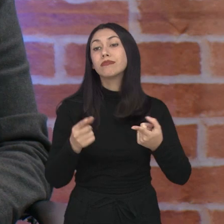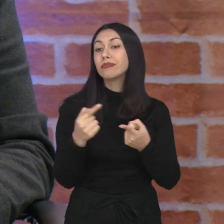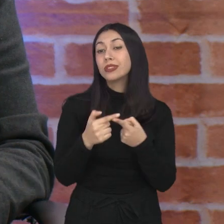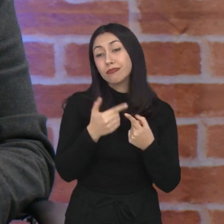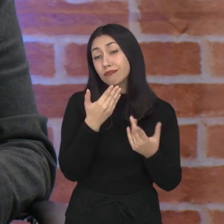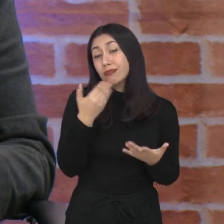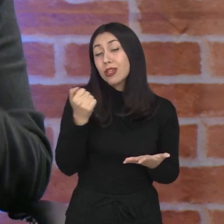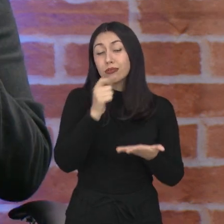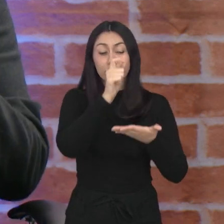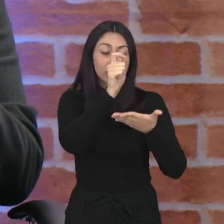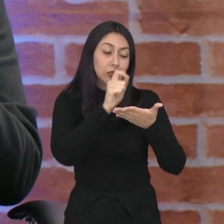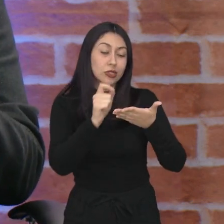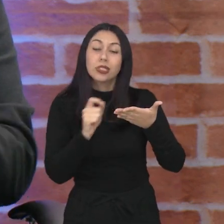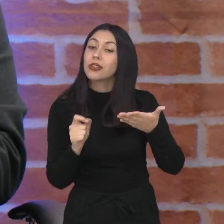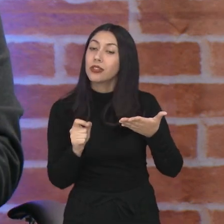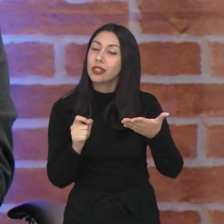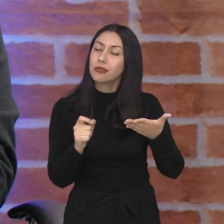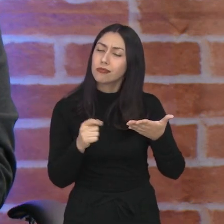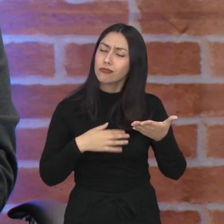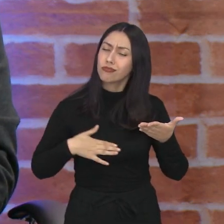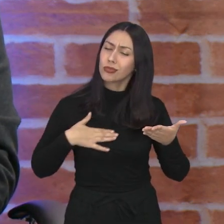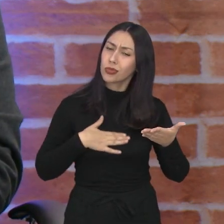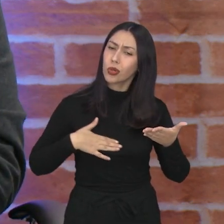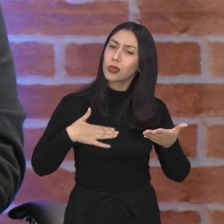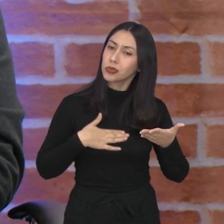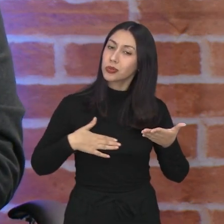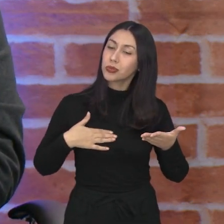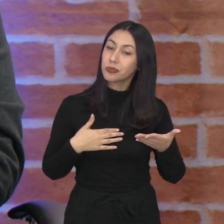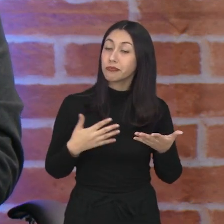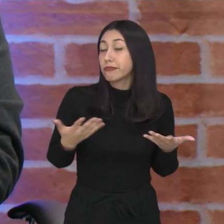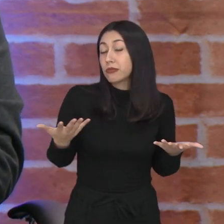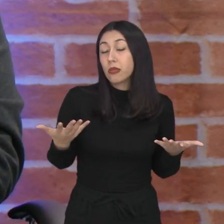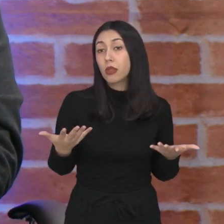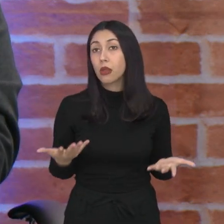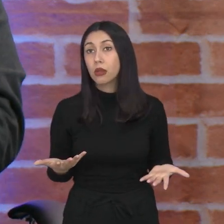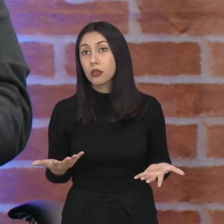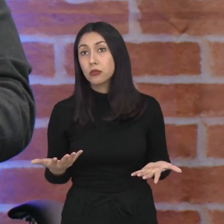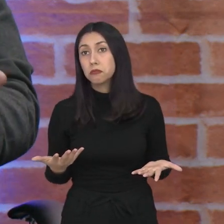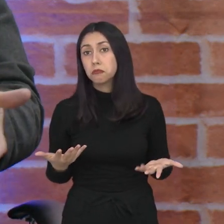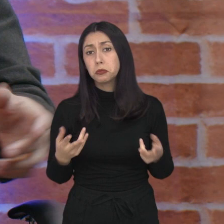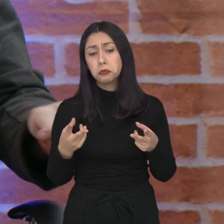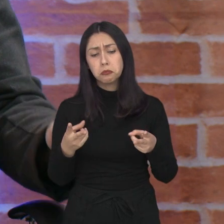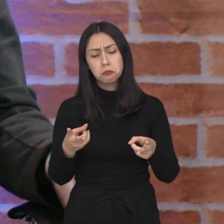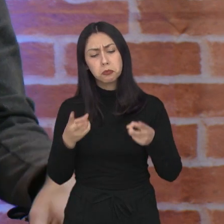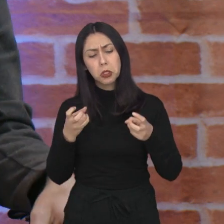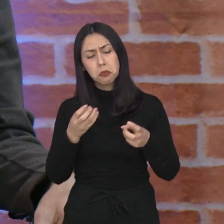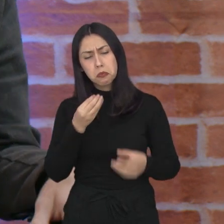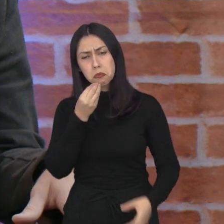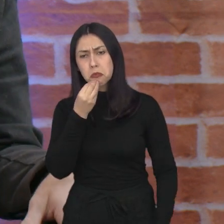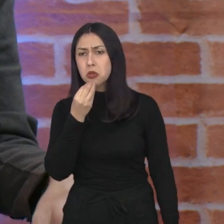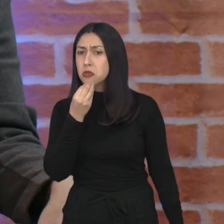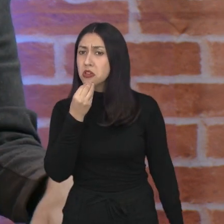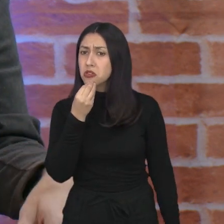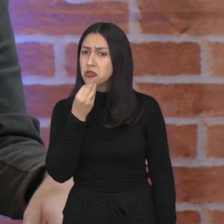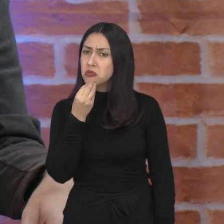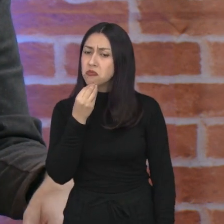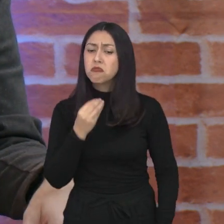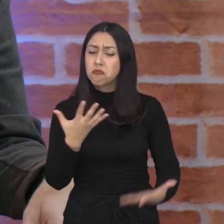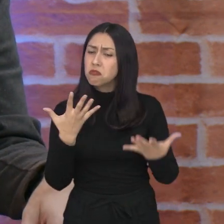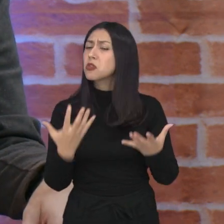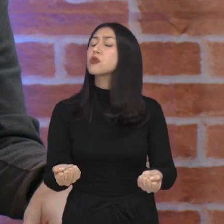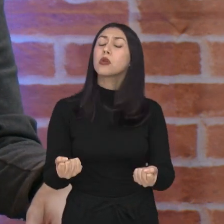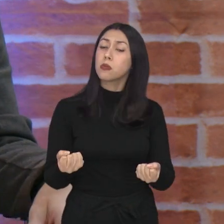melhor mesmo é escrever, que eu gosto mais, né? Me sinto melhor fazendo escrever. E aí eu achei essa possibilidade e adotei pra mim